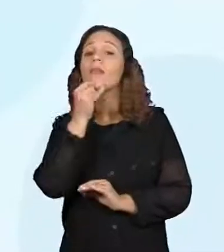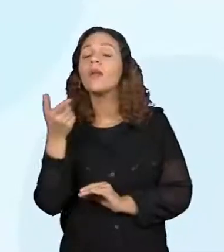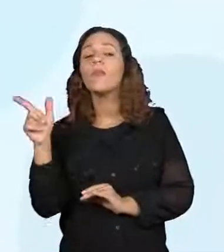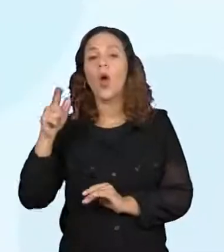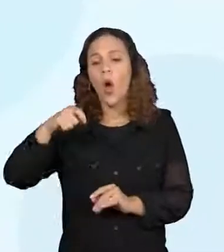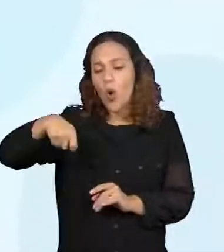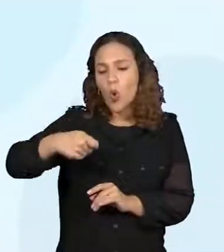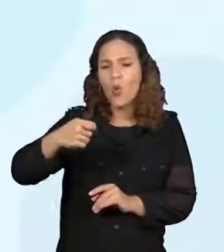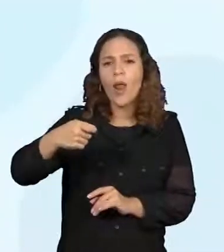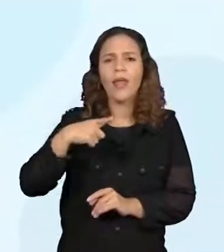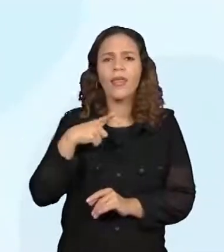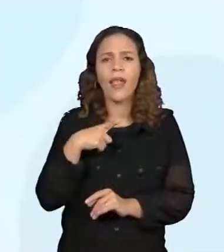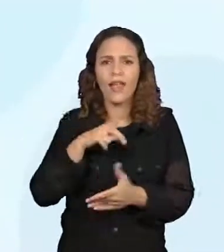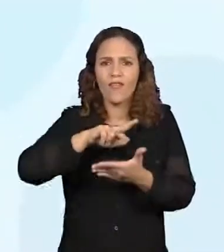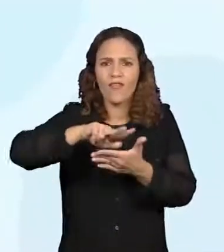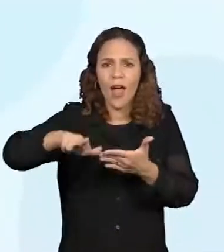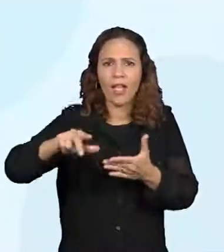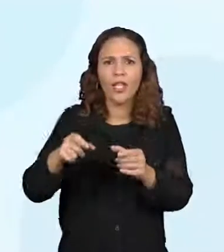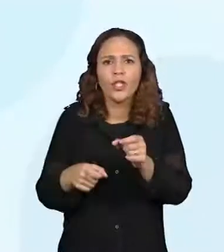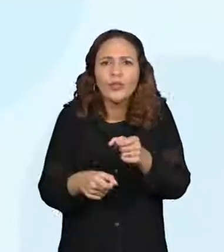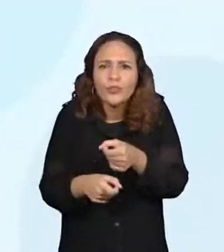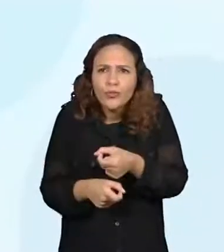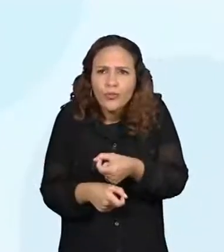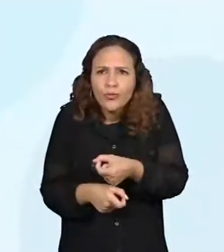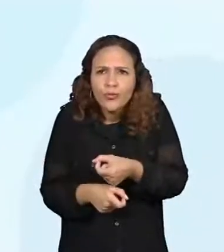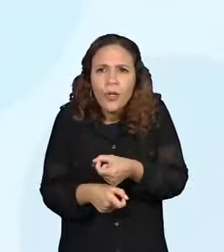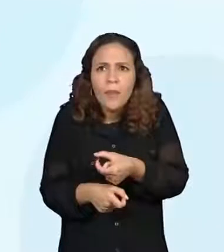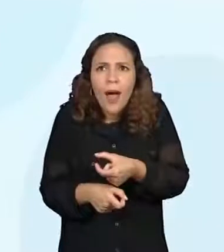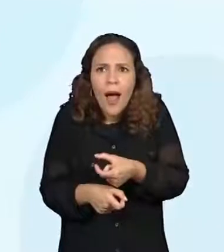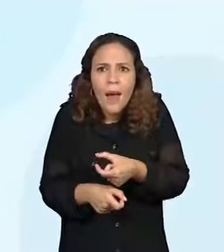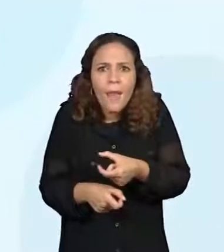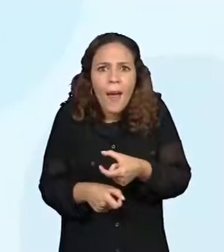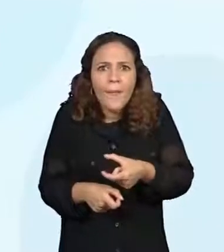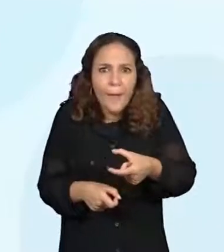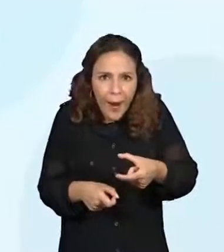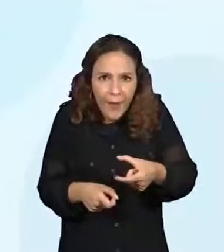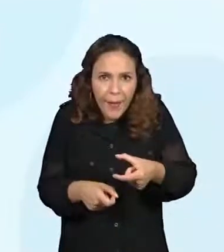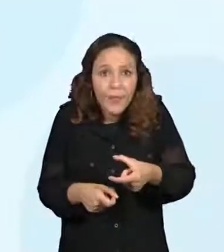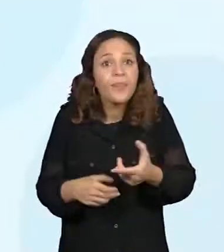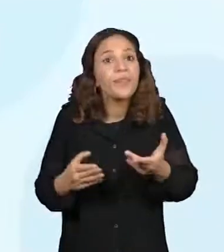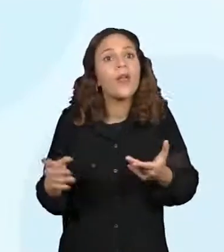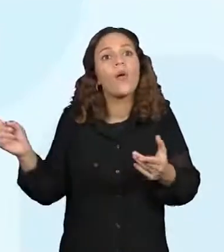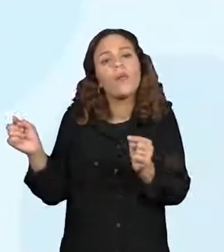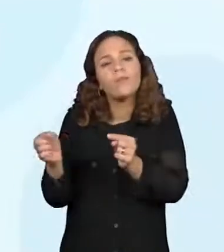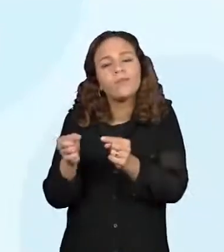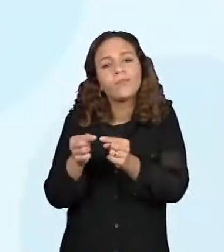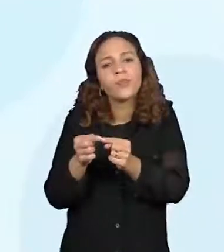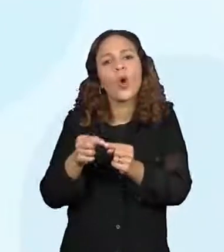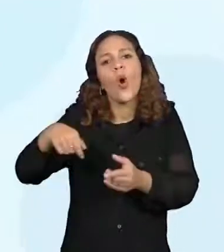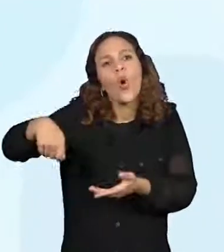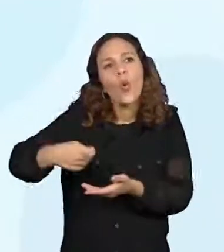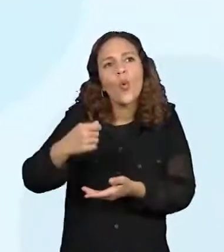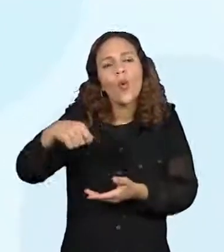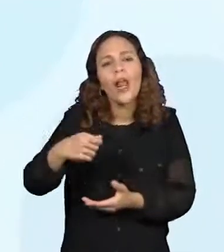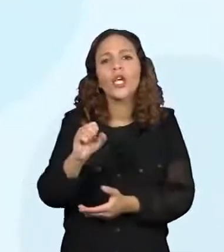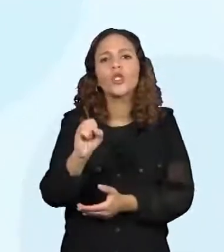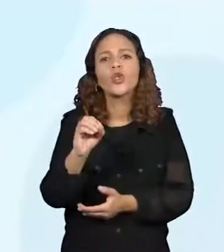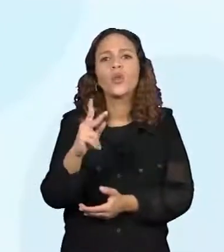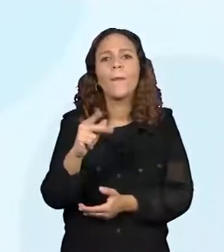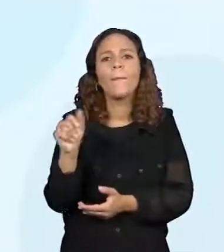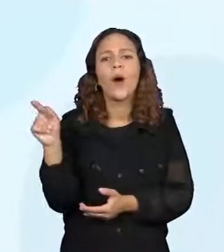essa receita. Então as quantidades são muito importantes. E aqui já traz também no primeiro tópico